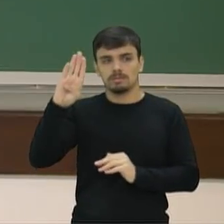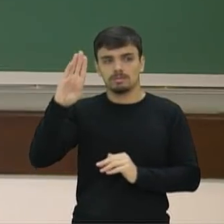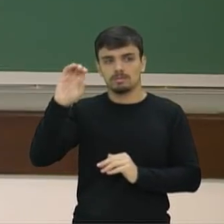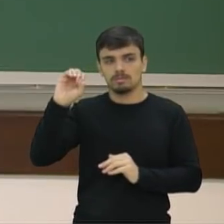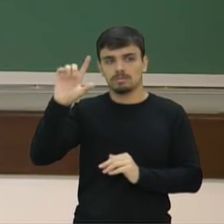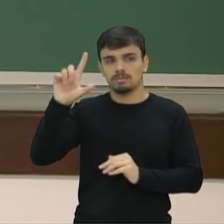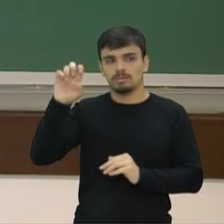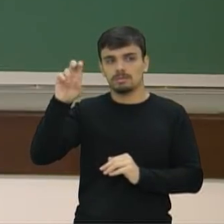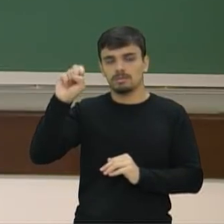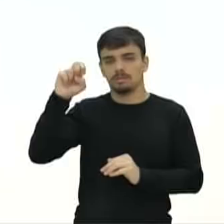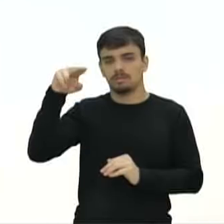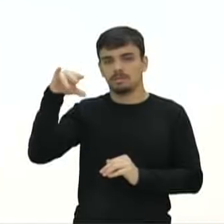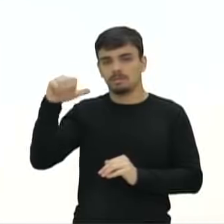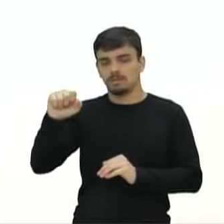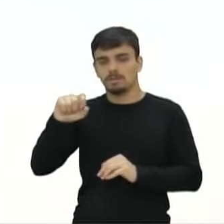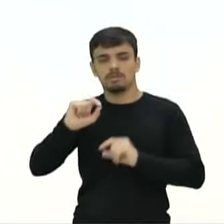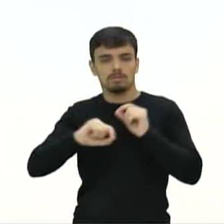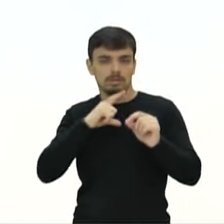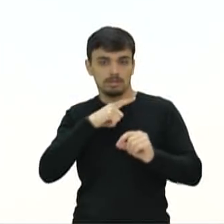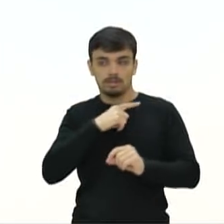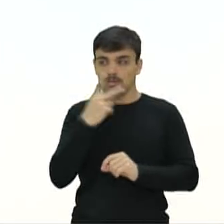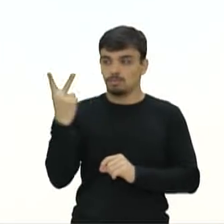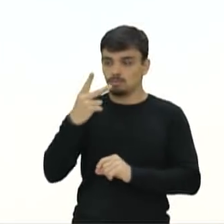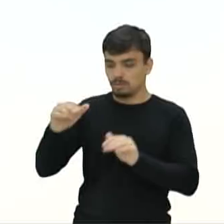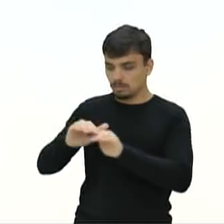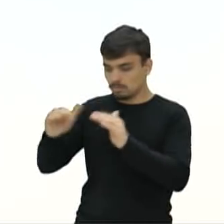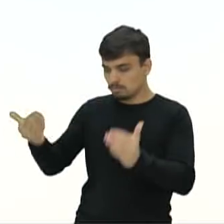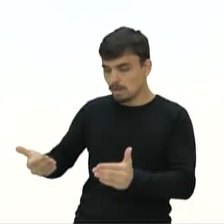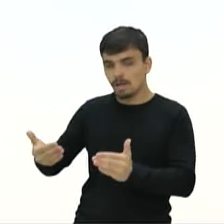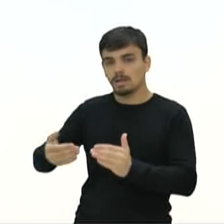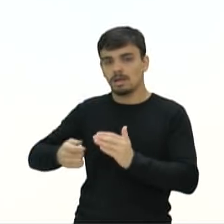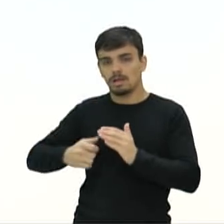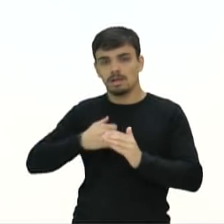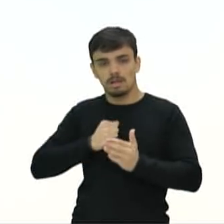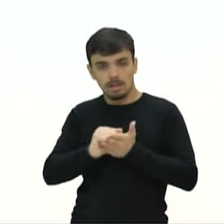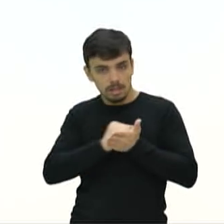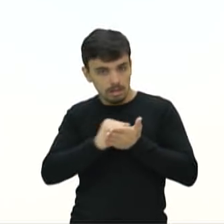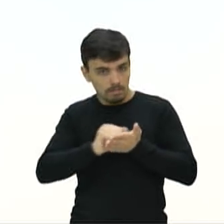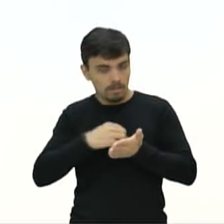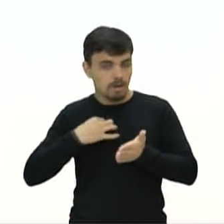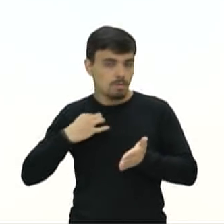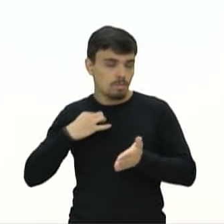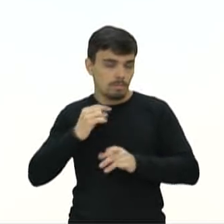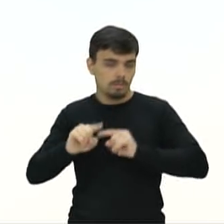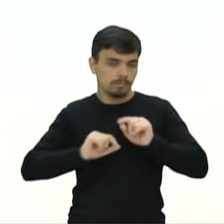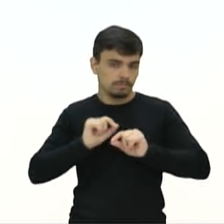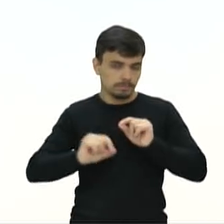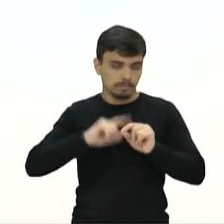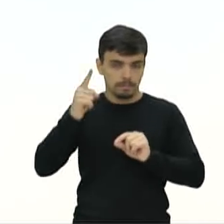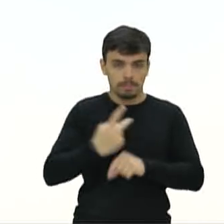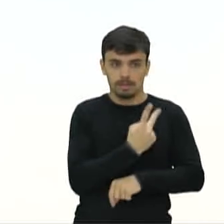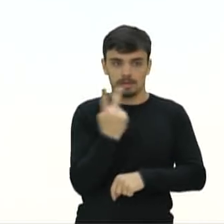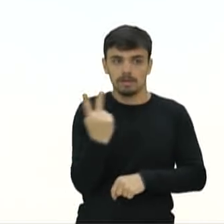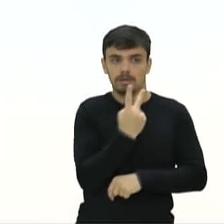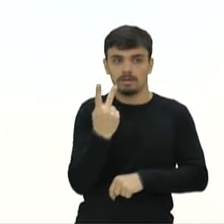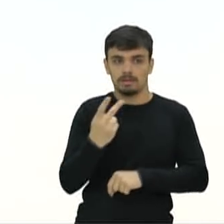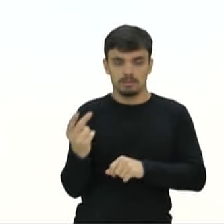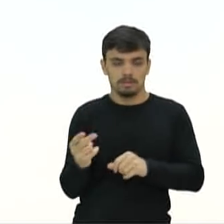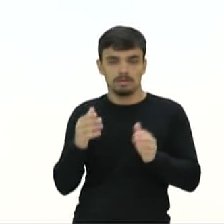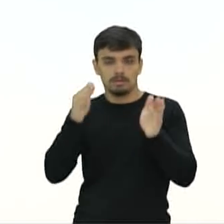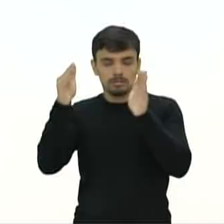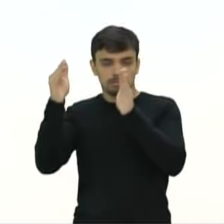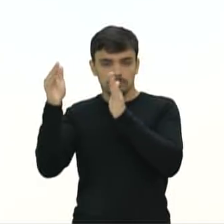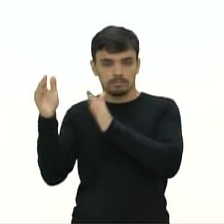trago ali a imagem de 2 máquinas de lavar. Acompanhe essas 2 máquinas de lavar. São 2 máquinas, tanto a da direita do